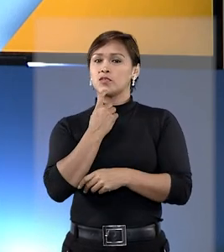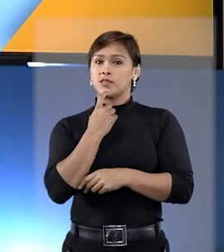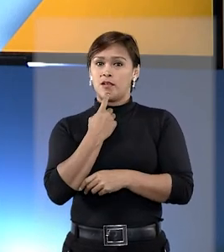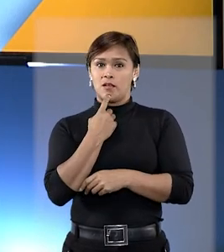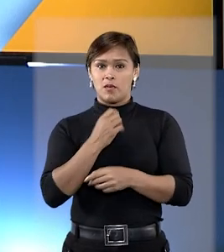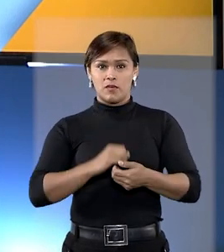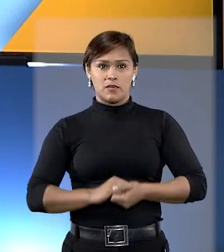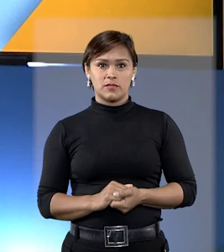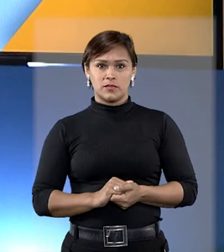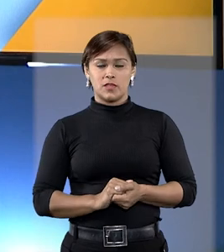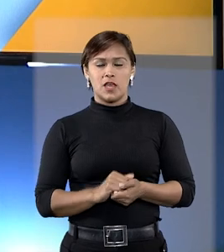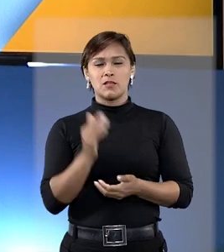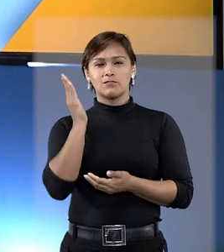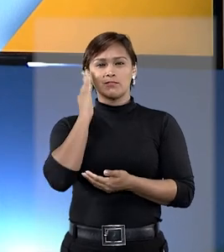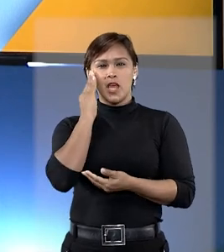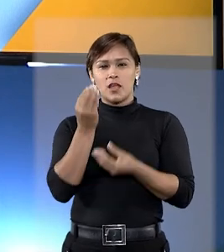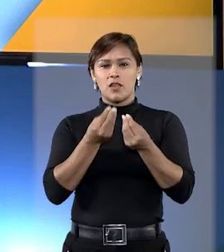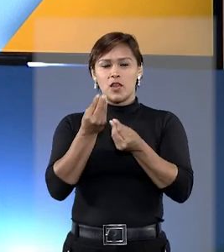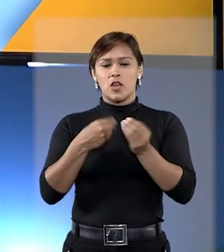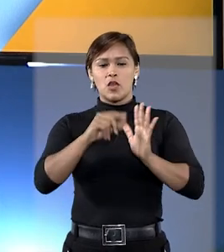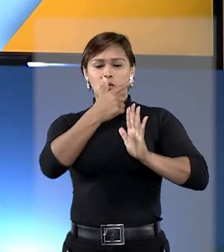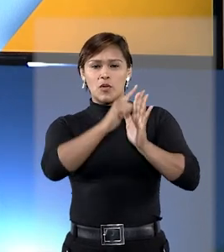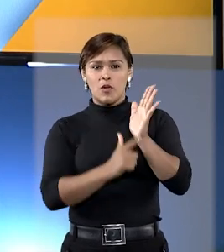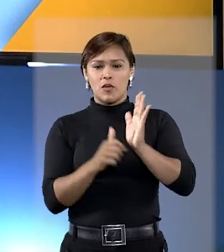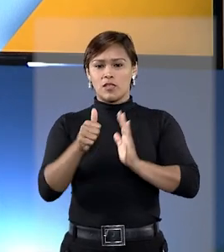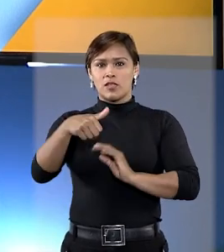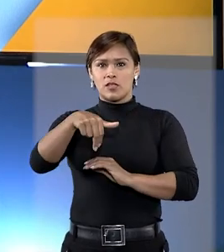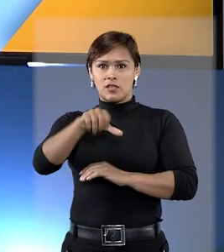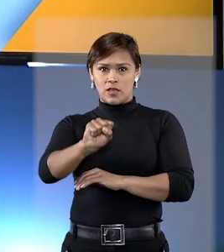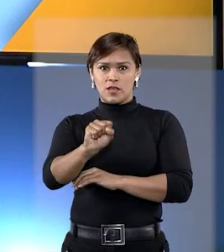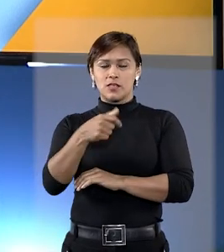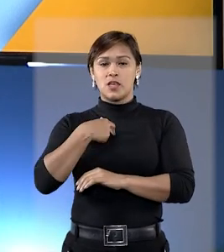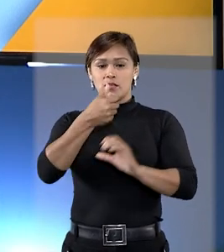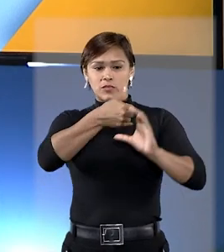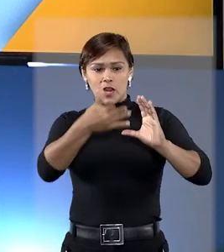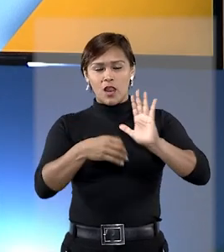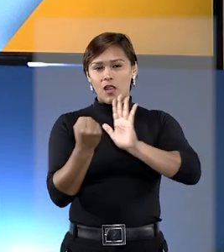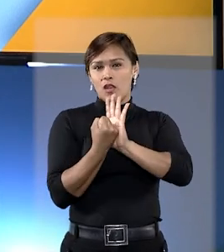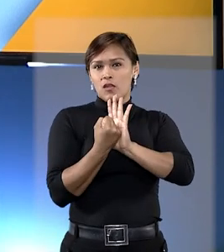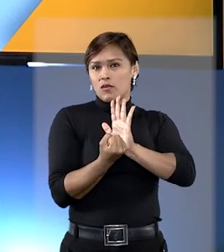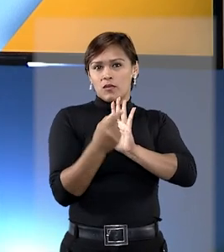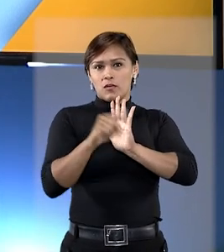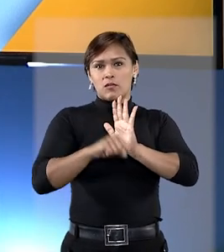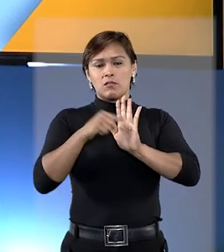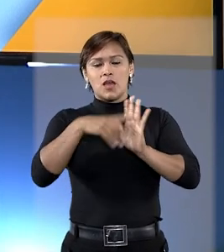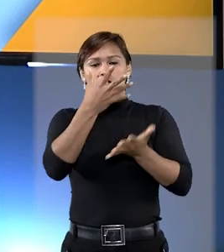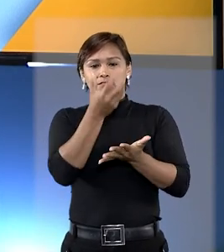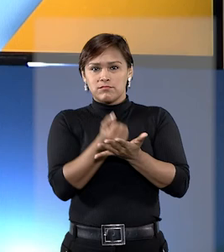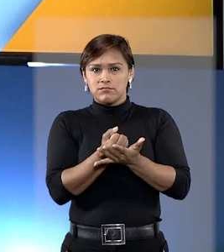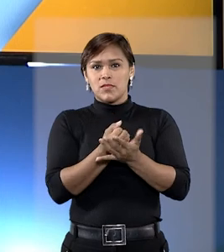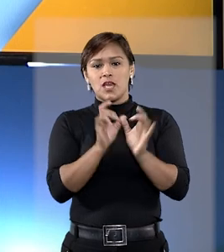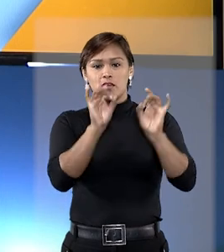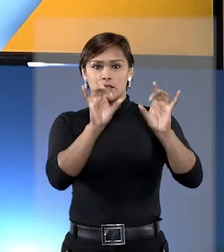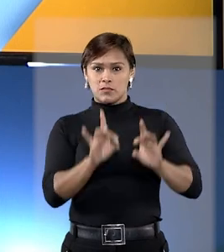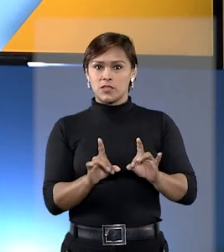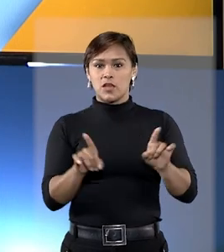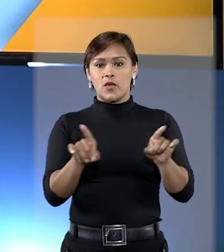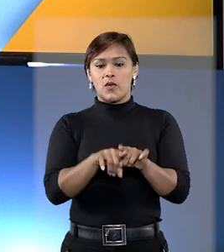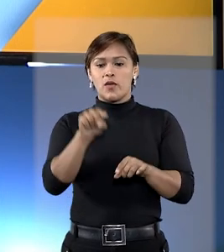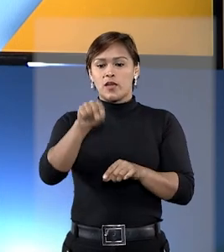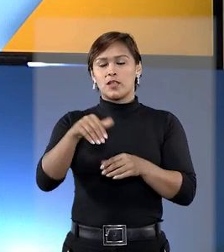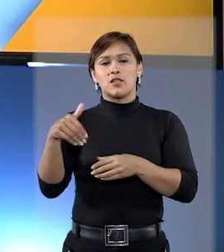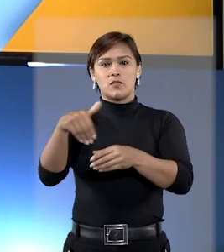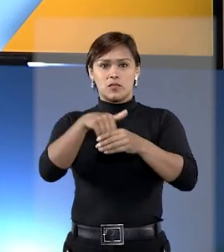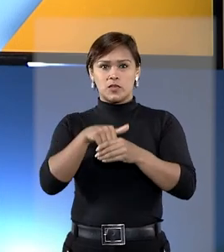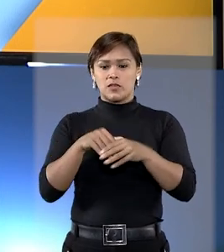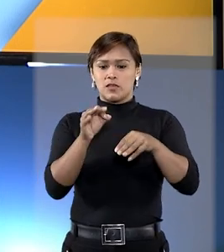Felipe Salomão, no sentido de que o rol da ANS tem caráter taxativo, mas admite exceções. Na